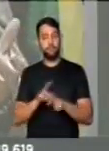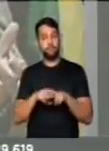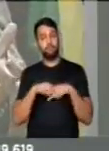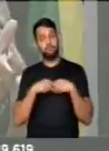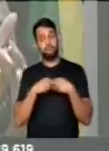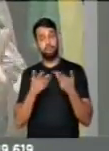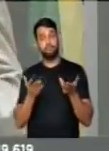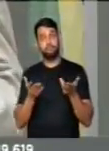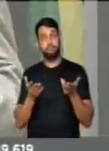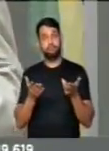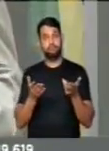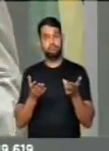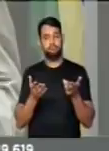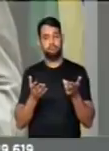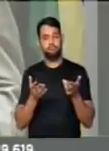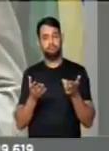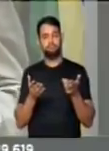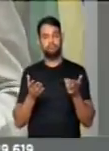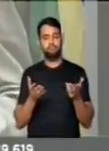Pois,